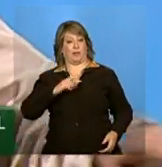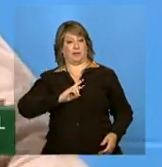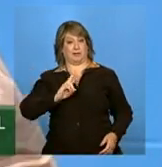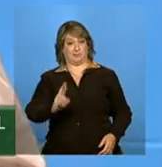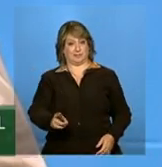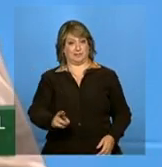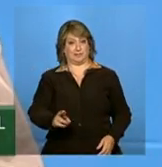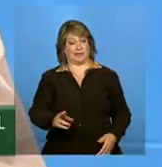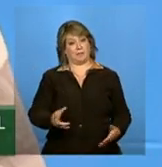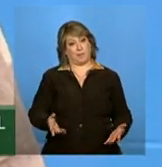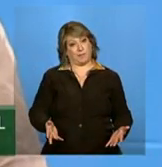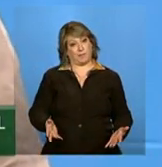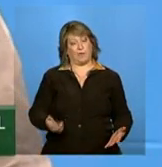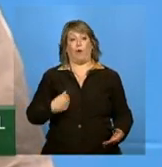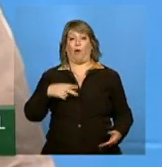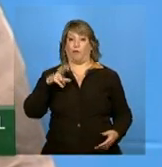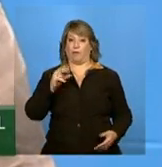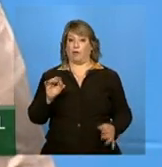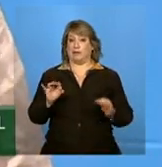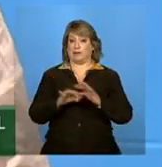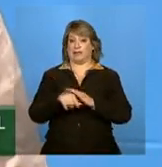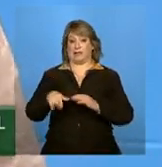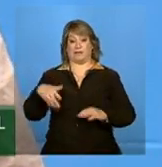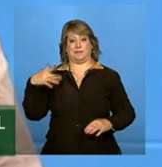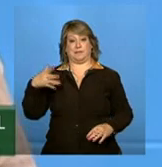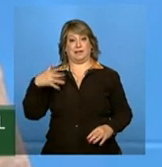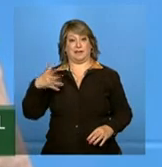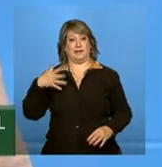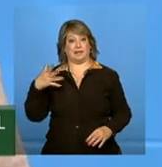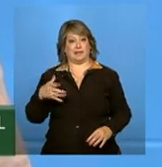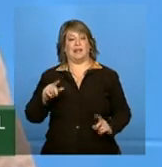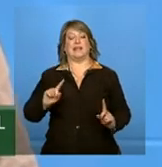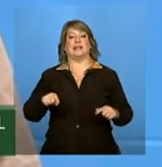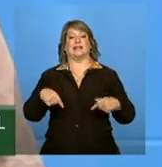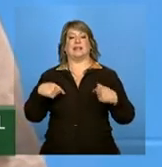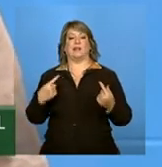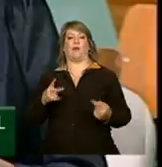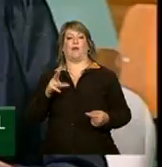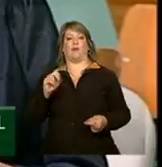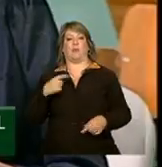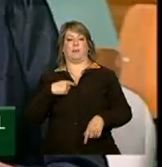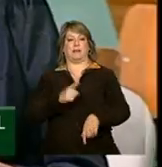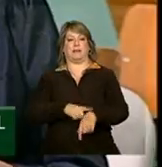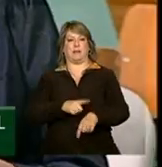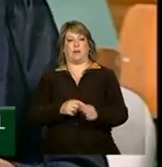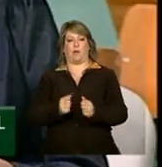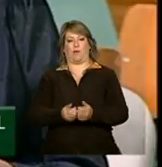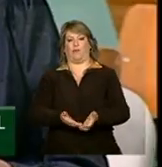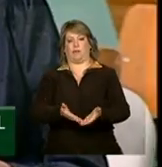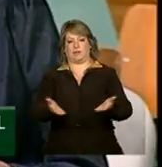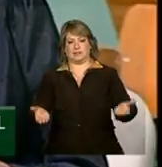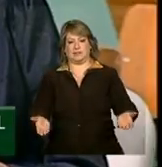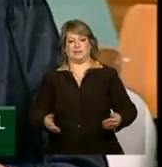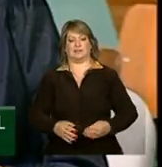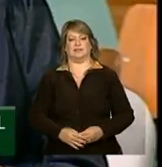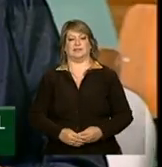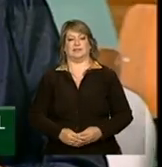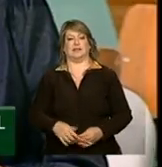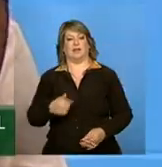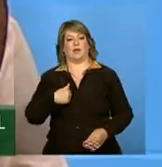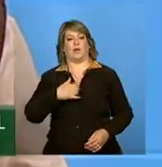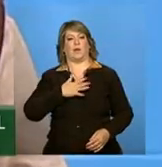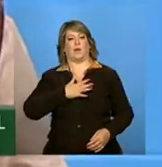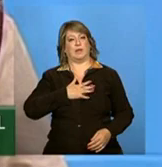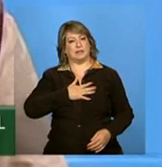me finish this bem, panel, vou terminar esse painel aqui spend lot of time with e you. Vou gastar todo o meu tempo com vocês. I wanted to acknowledge the presence eu gostaria